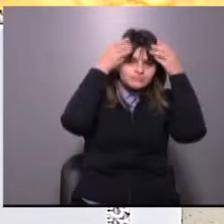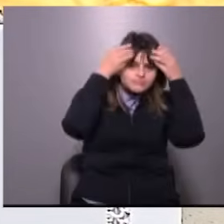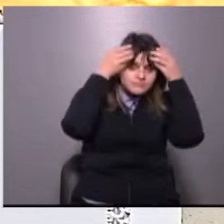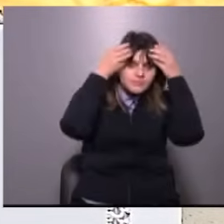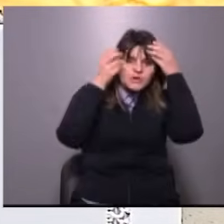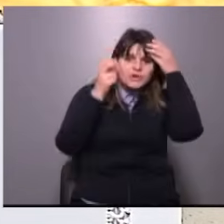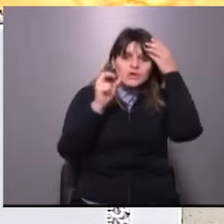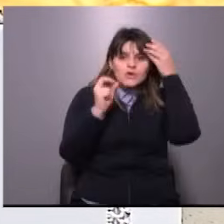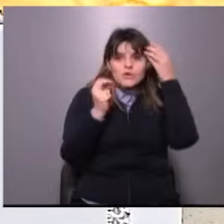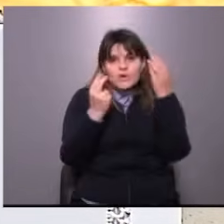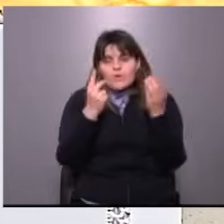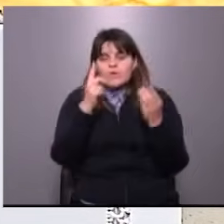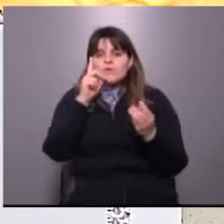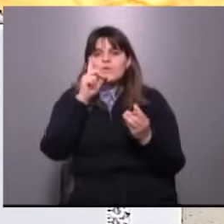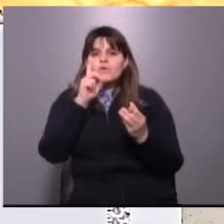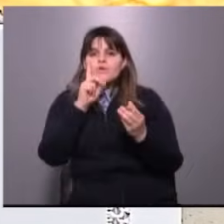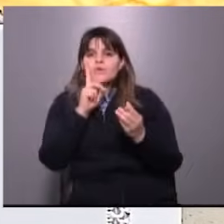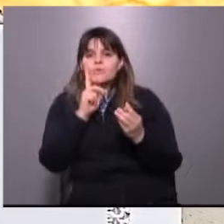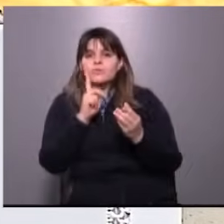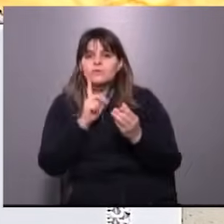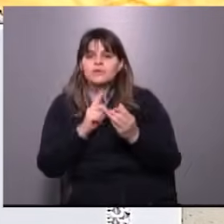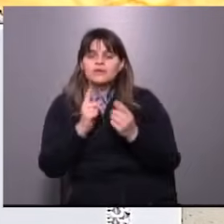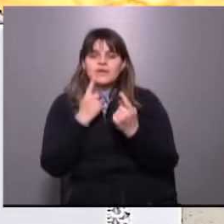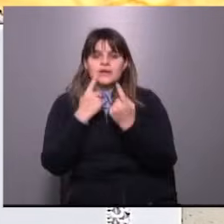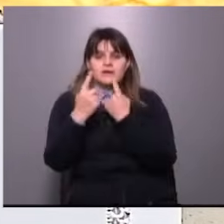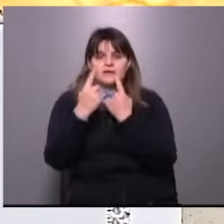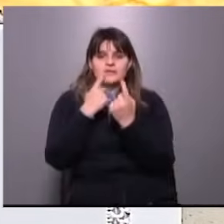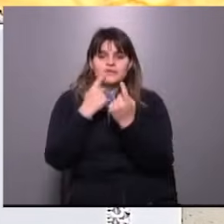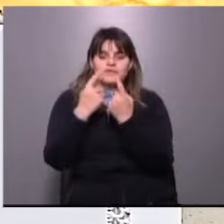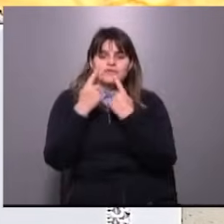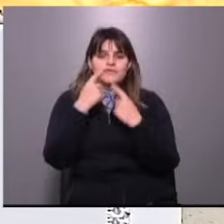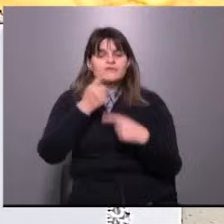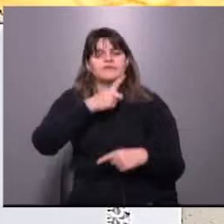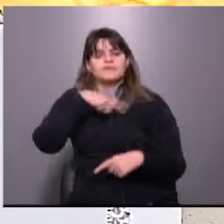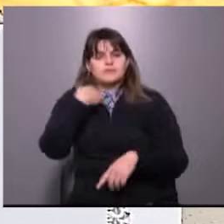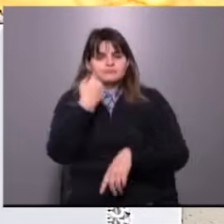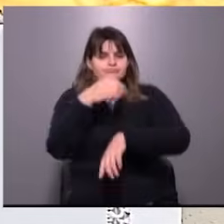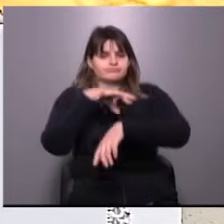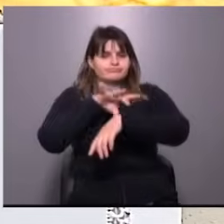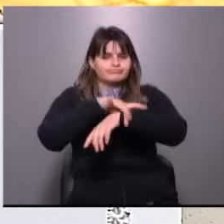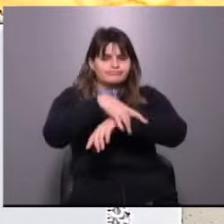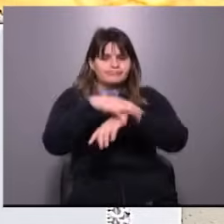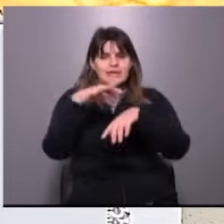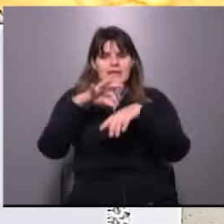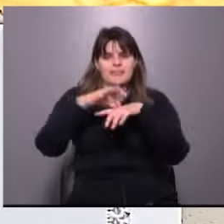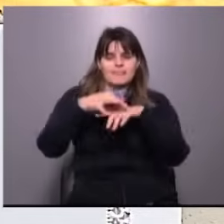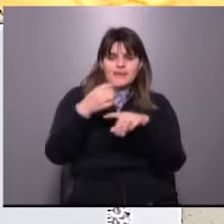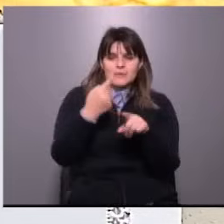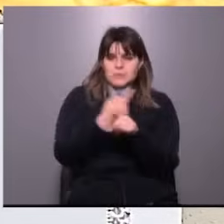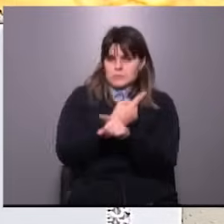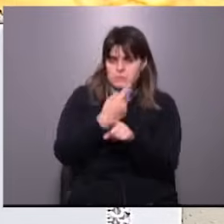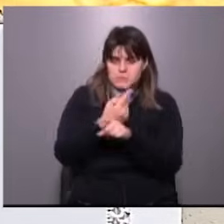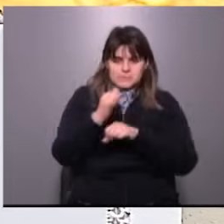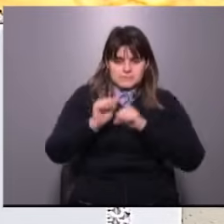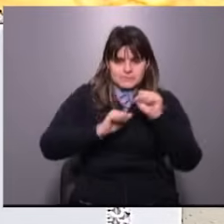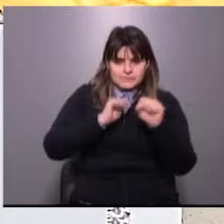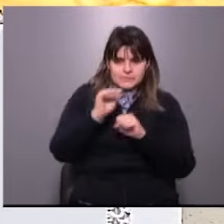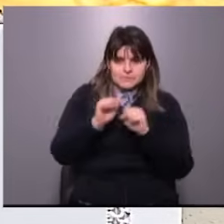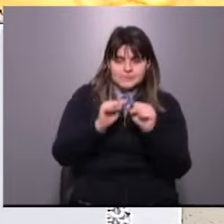o diadema e a noiva que se adorna com as suas joias.